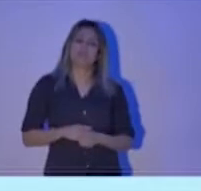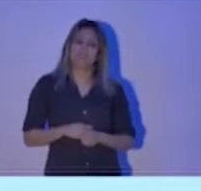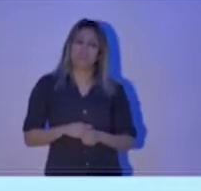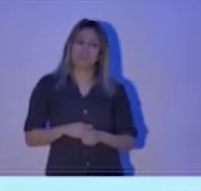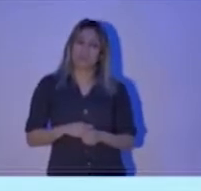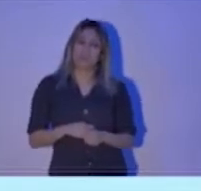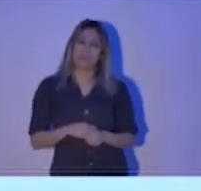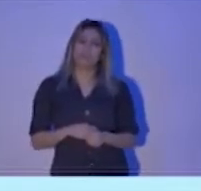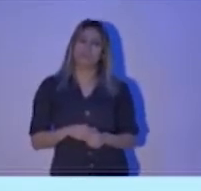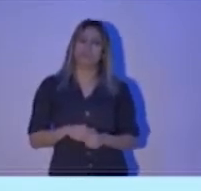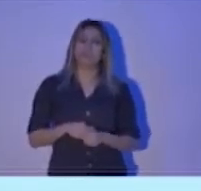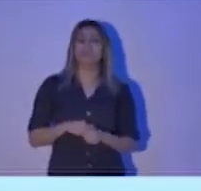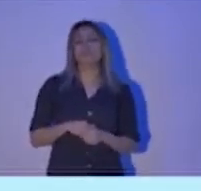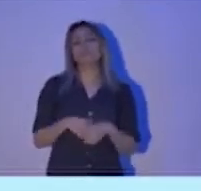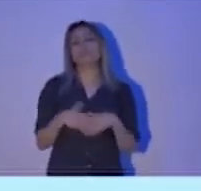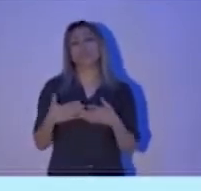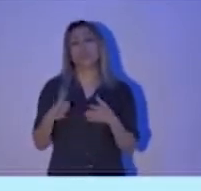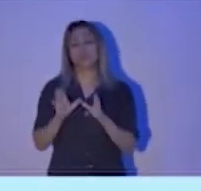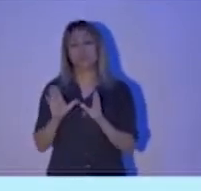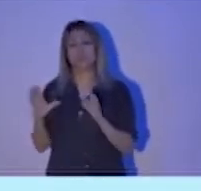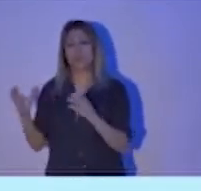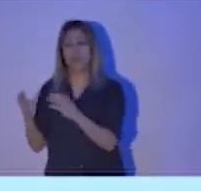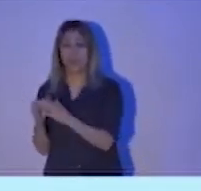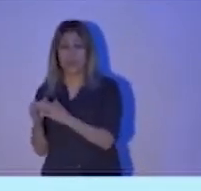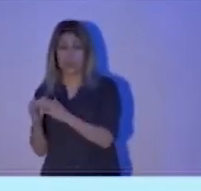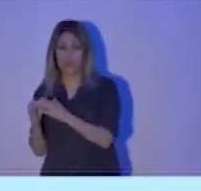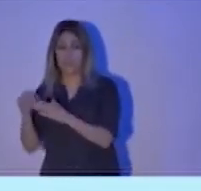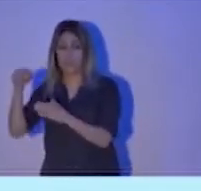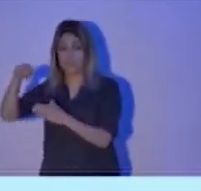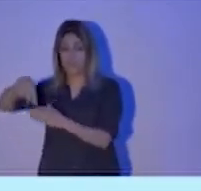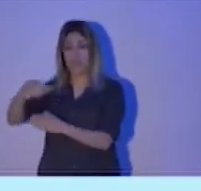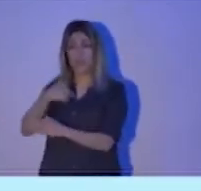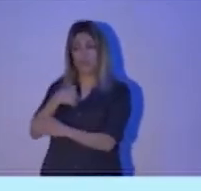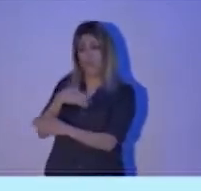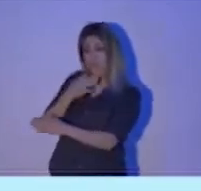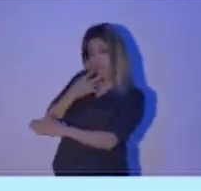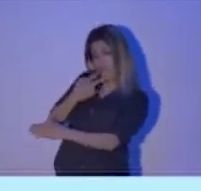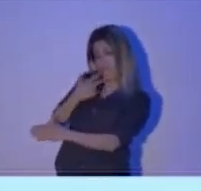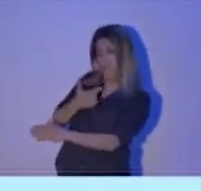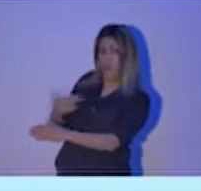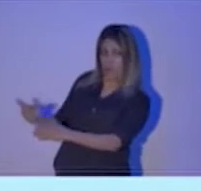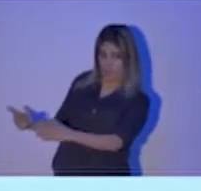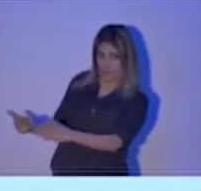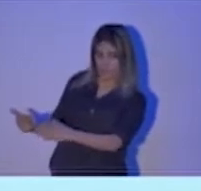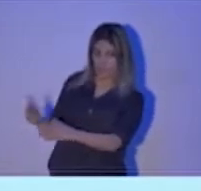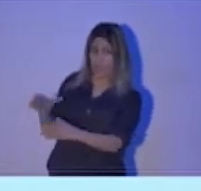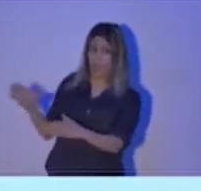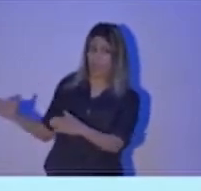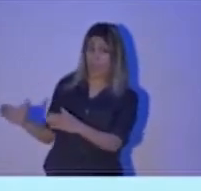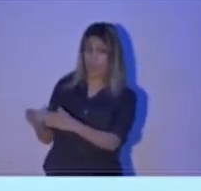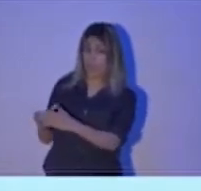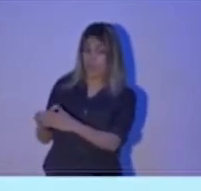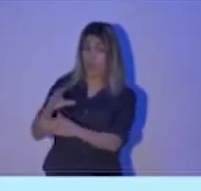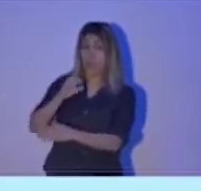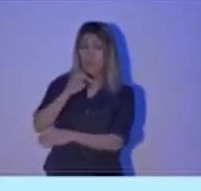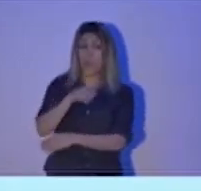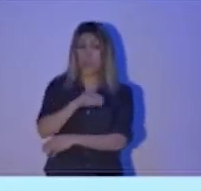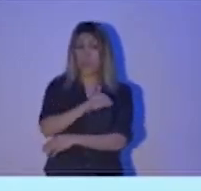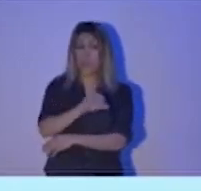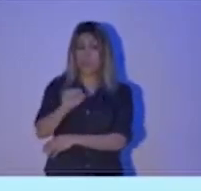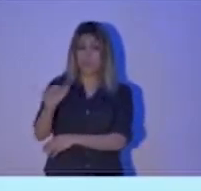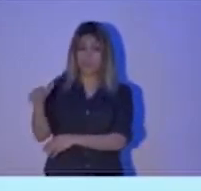até fazer, não correção, mas uma observação, que o nome da comissão hoje é a Comissão Externa de